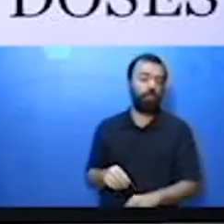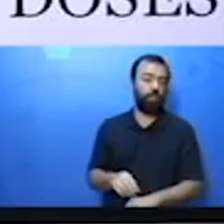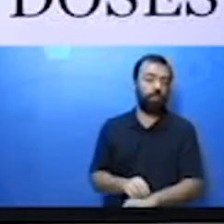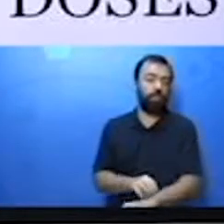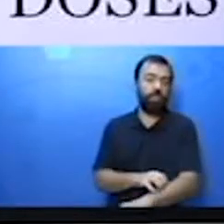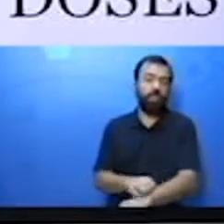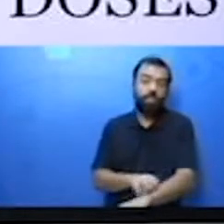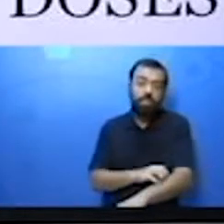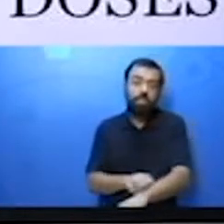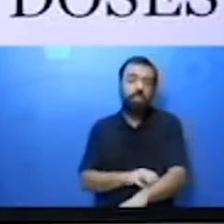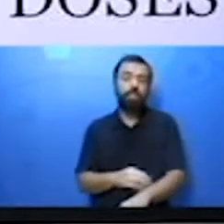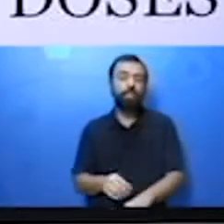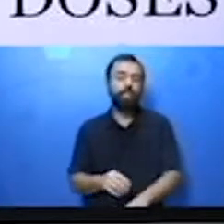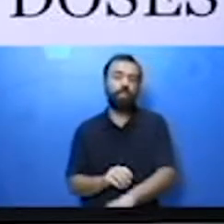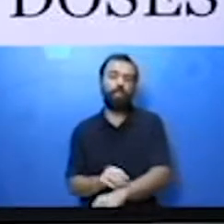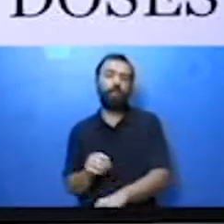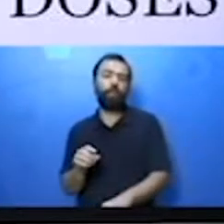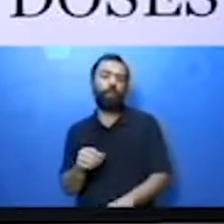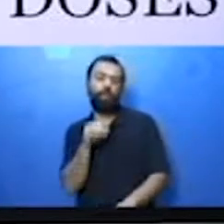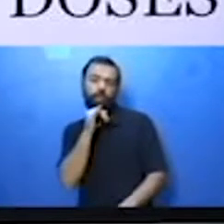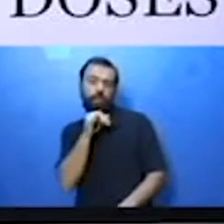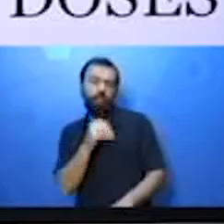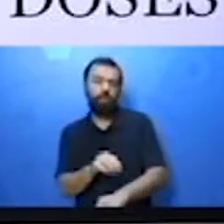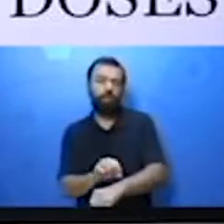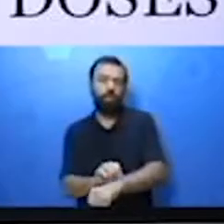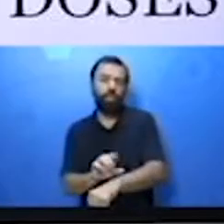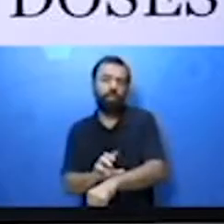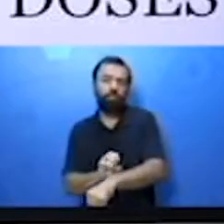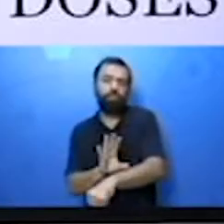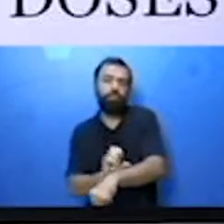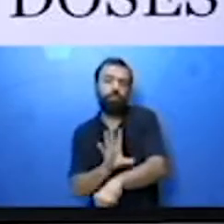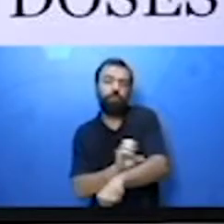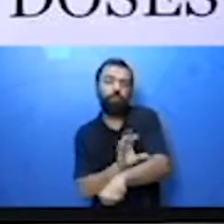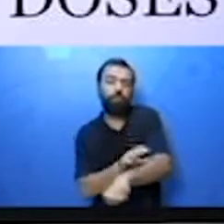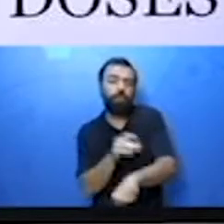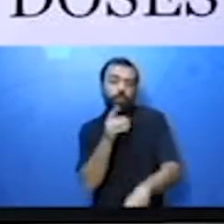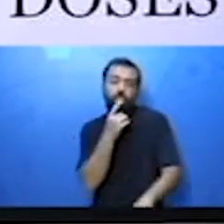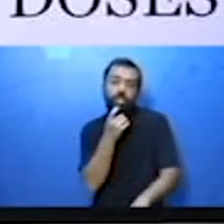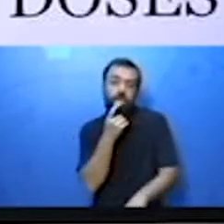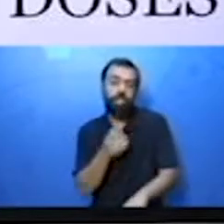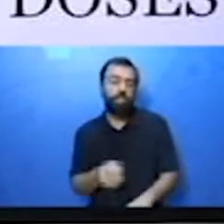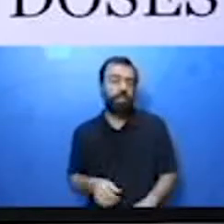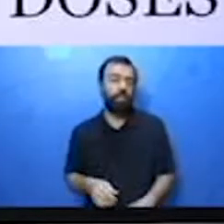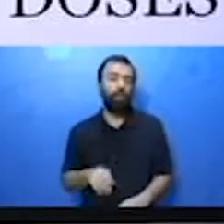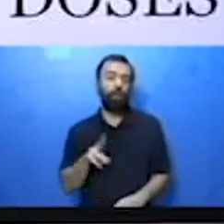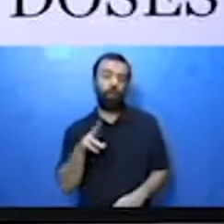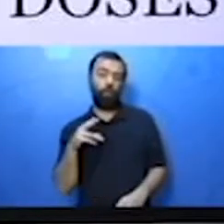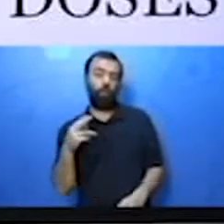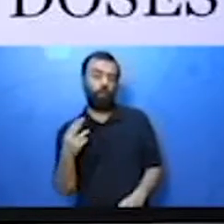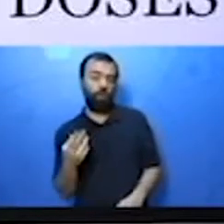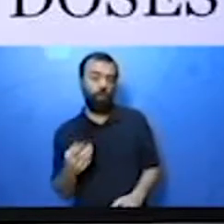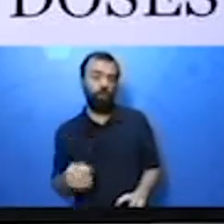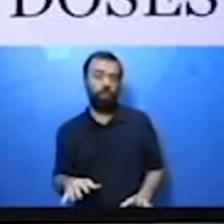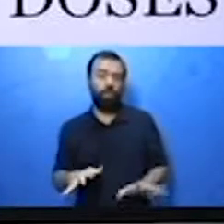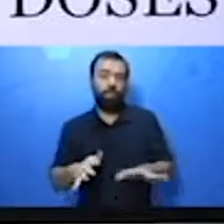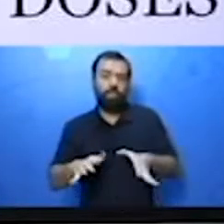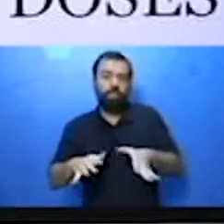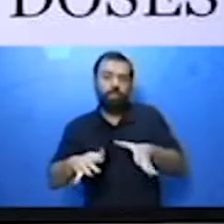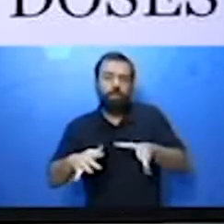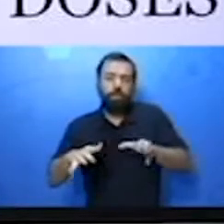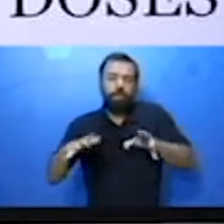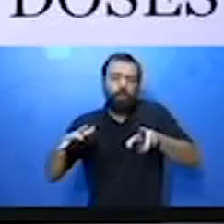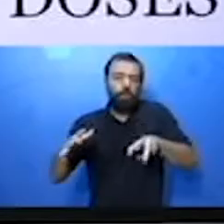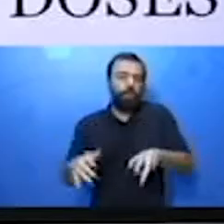como inchaço e erupções na pele, ou tão graves como choque anafilático,